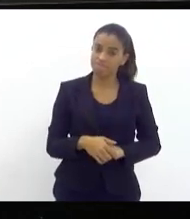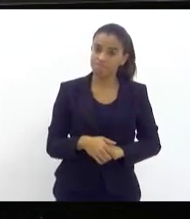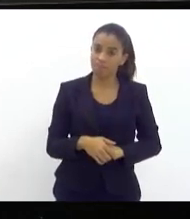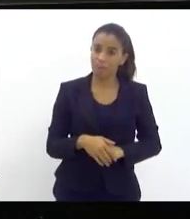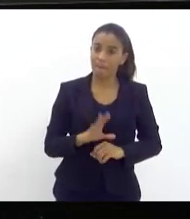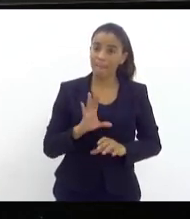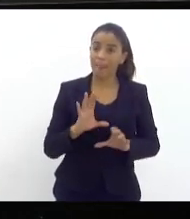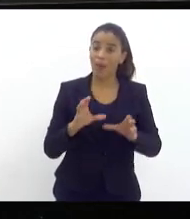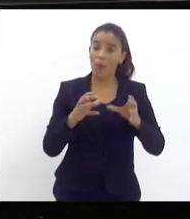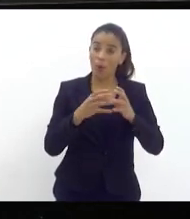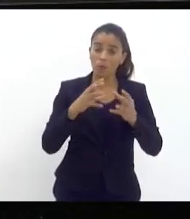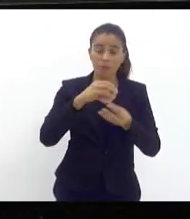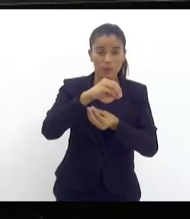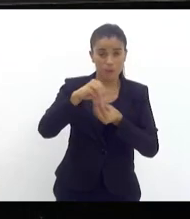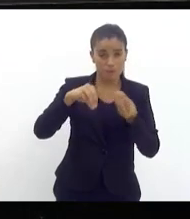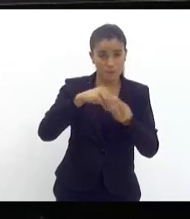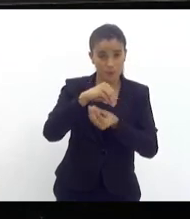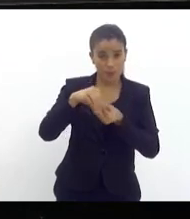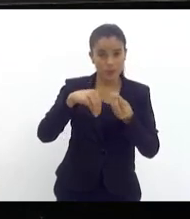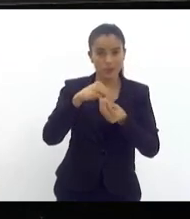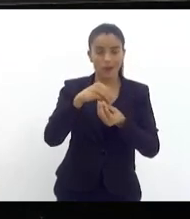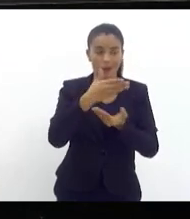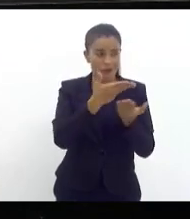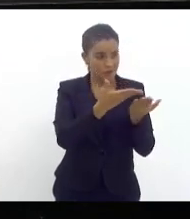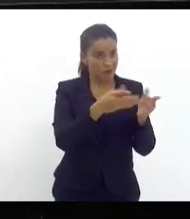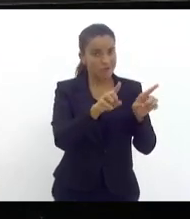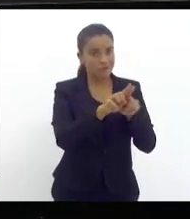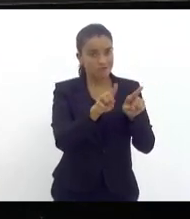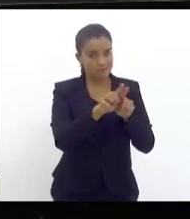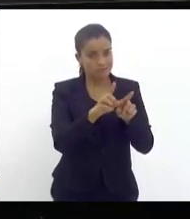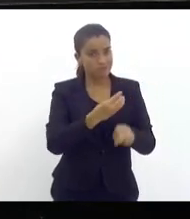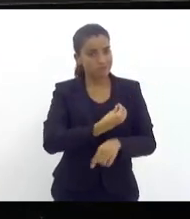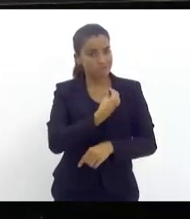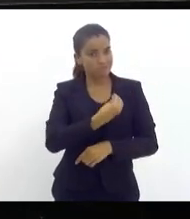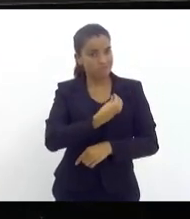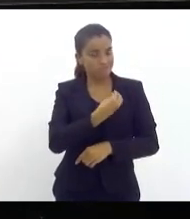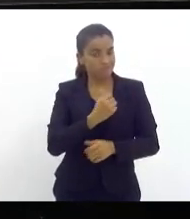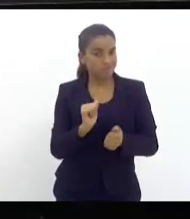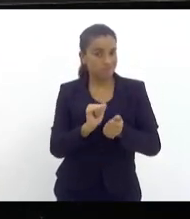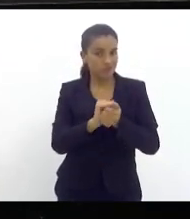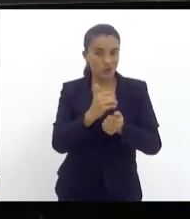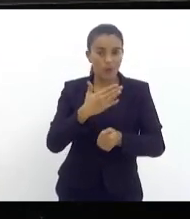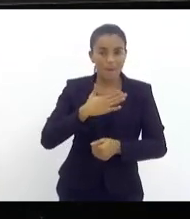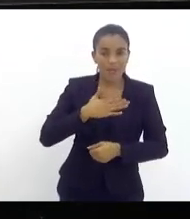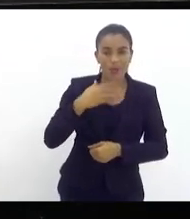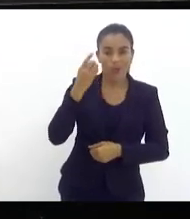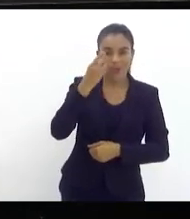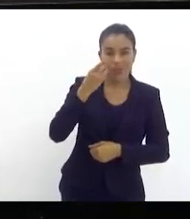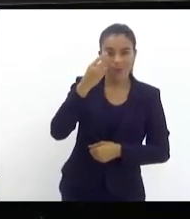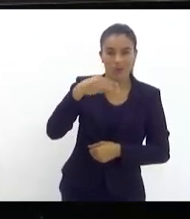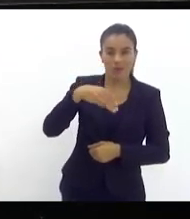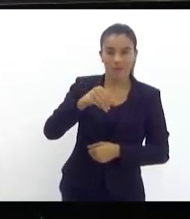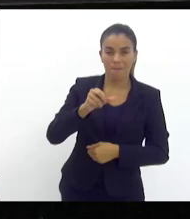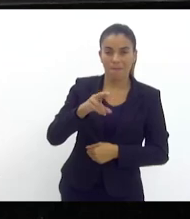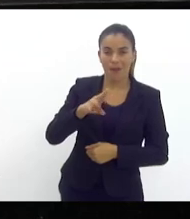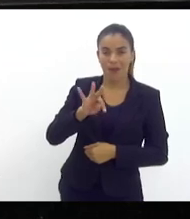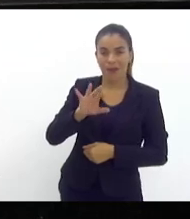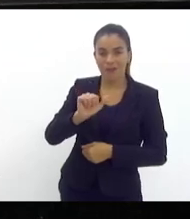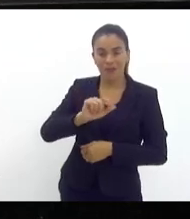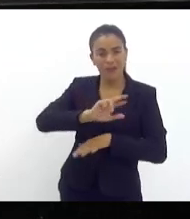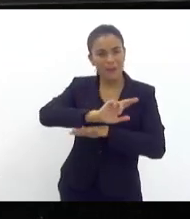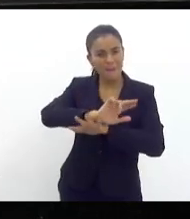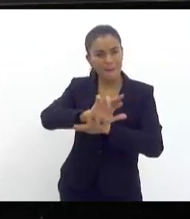caso é uma comissão mista que inclusive vossa excelência participou juntamente comigo a deputada Marta Rocha e